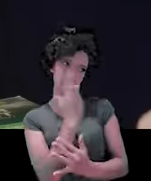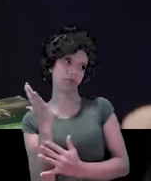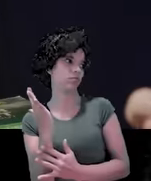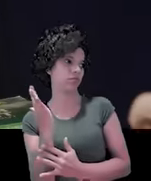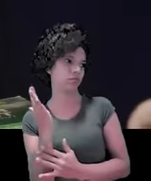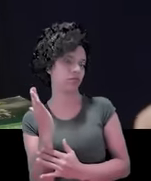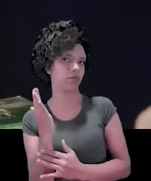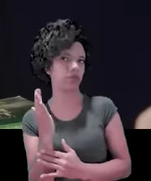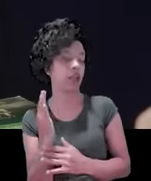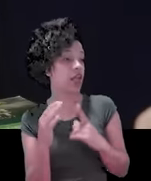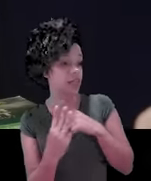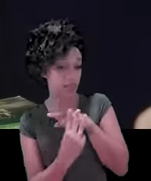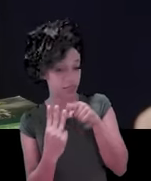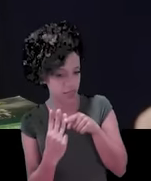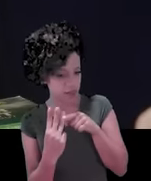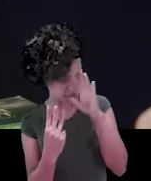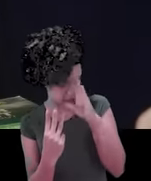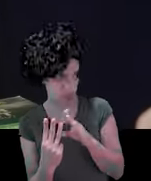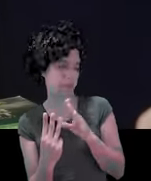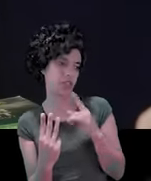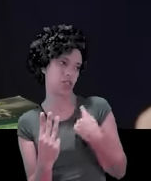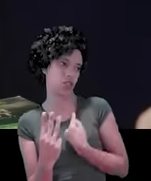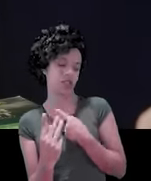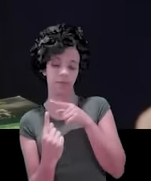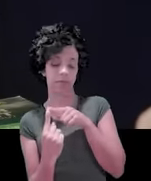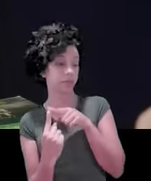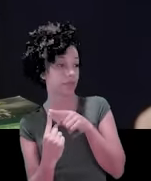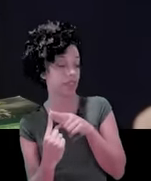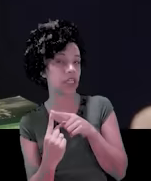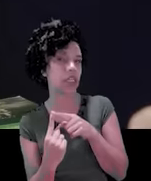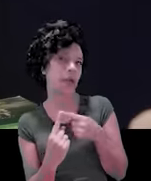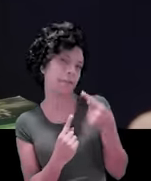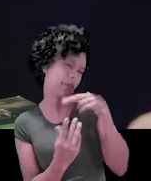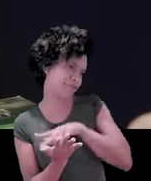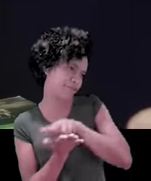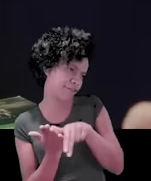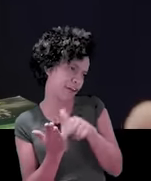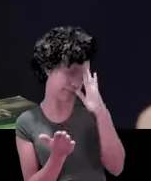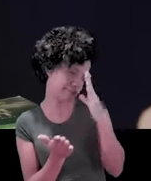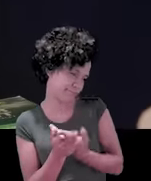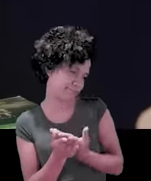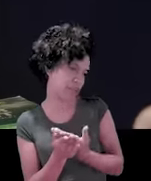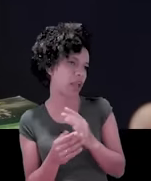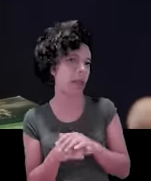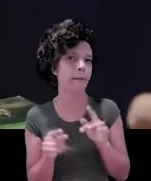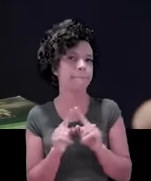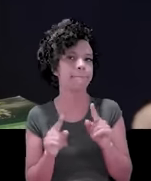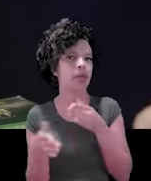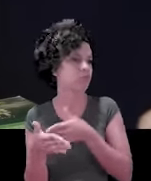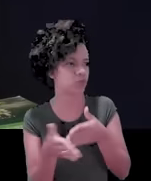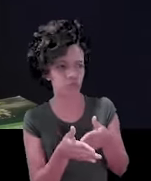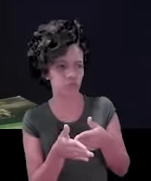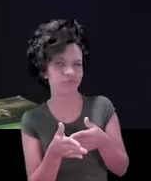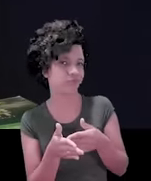das festas de identidade existem três crianças que são as principais nossas que é que ela se refletem existe várias coisas que a gente tem né Nem